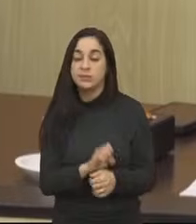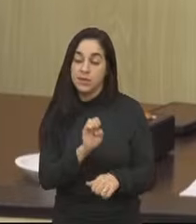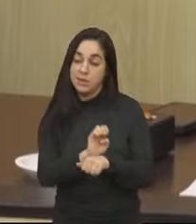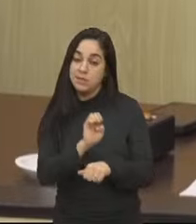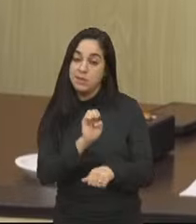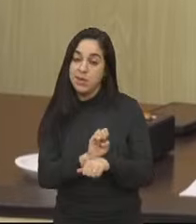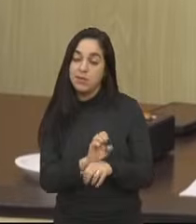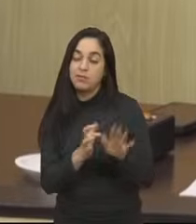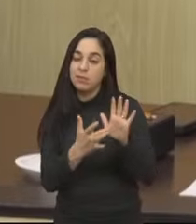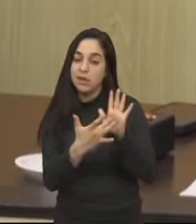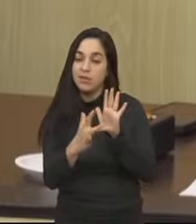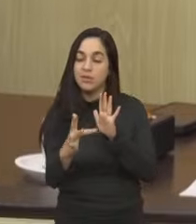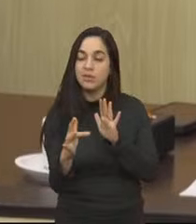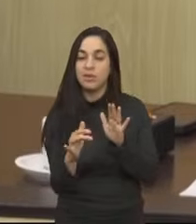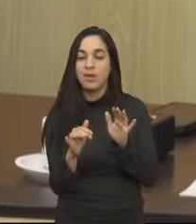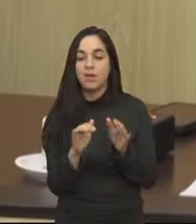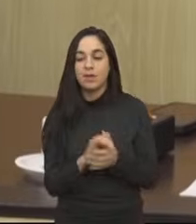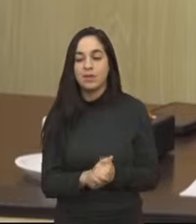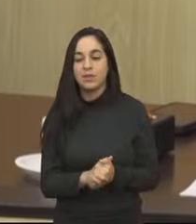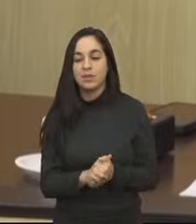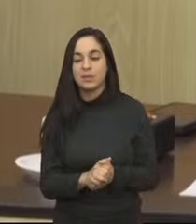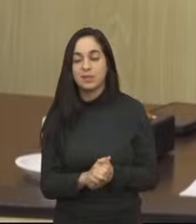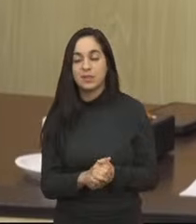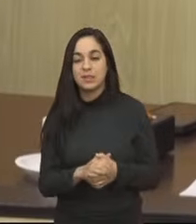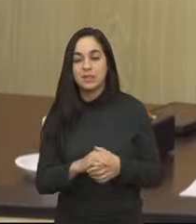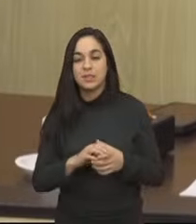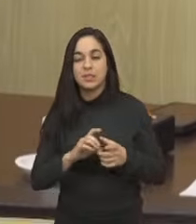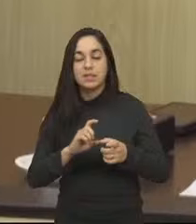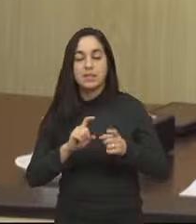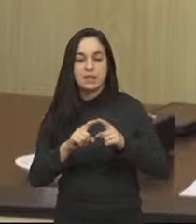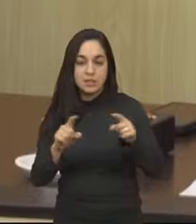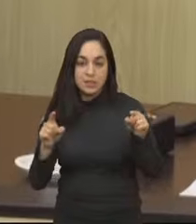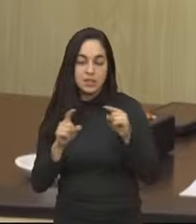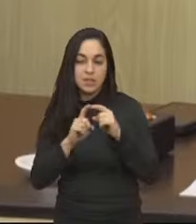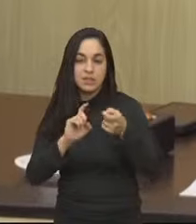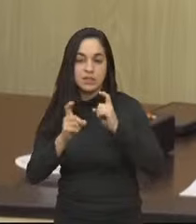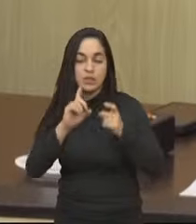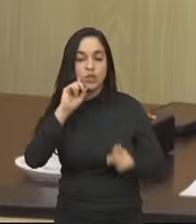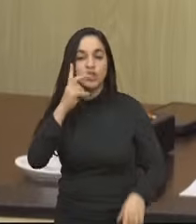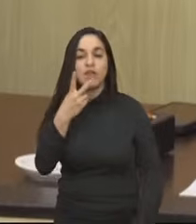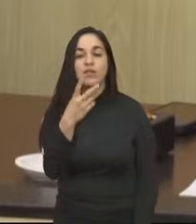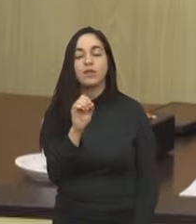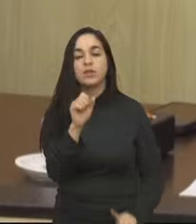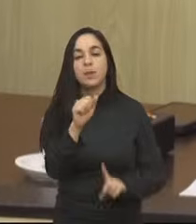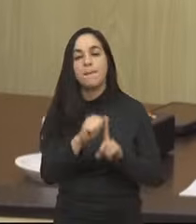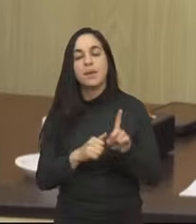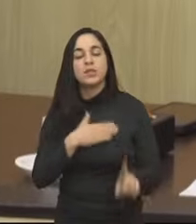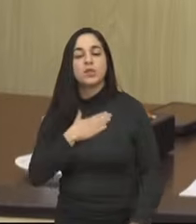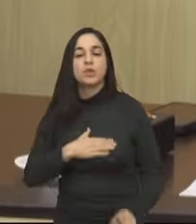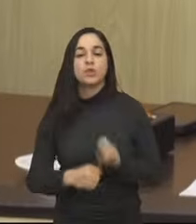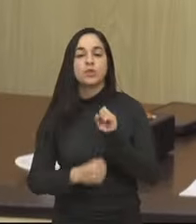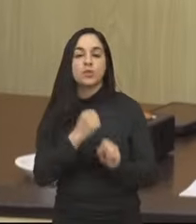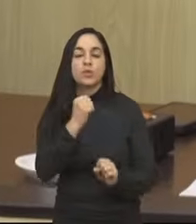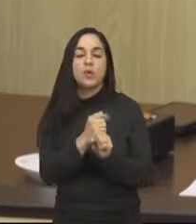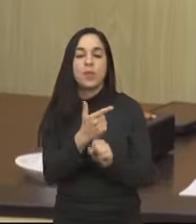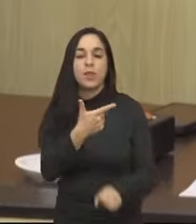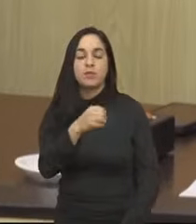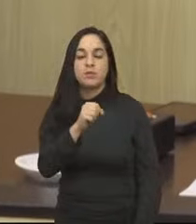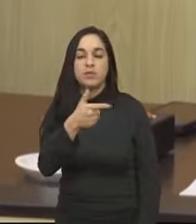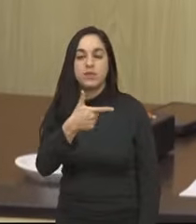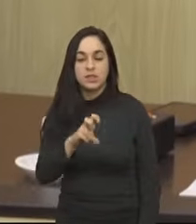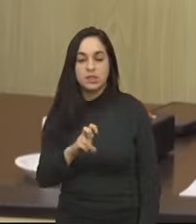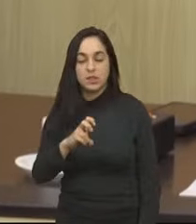de manifestação, subscrevemos. Sala das Sessões, 20 de agosto de 2025, autoria vereador Luiz